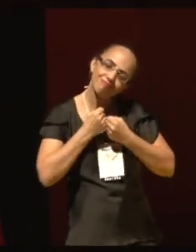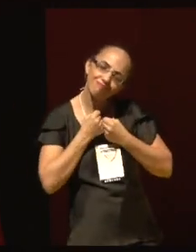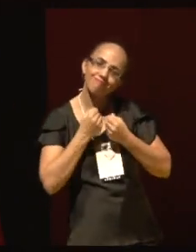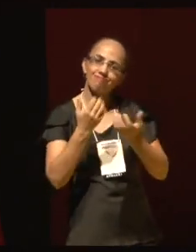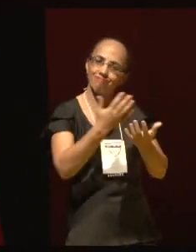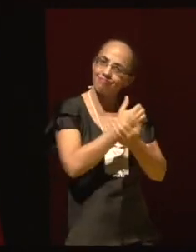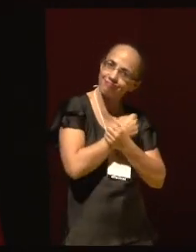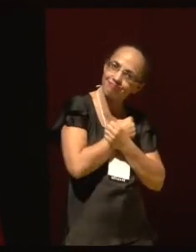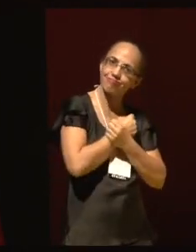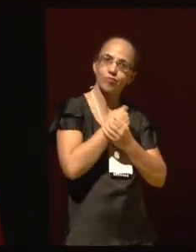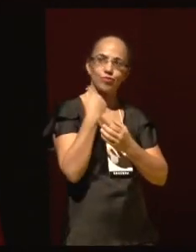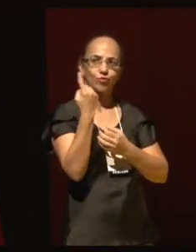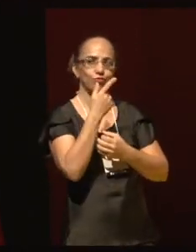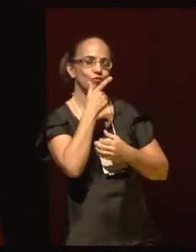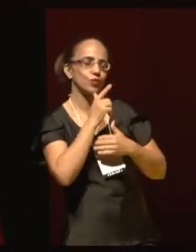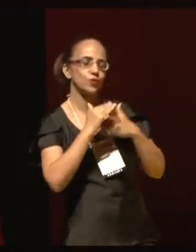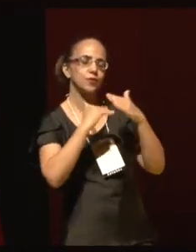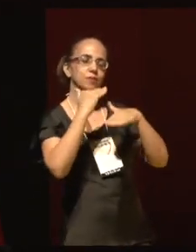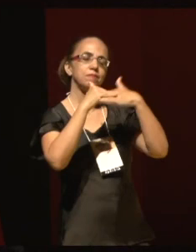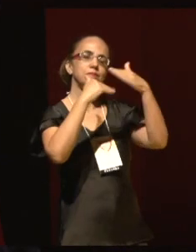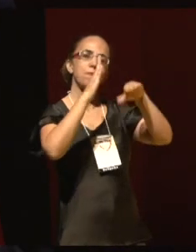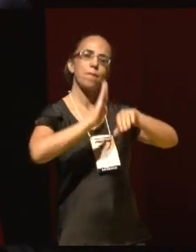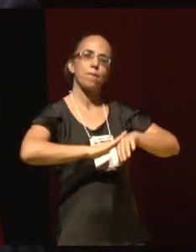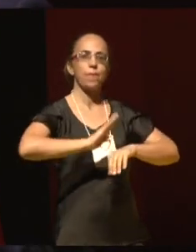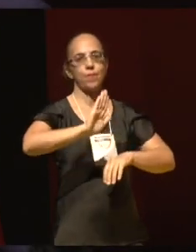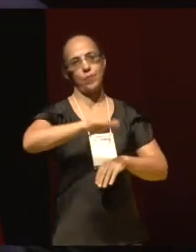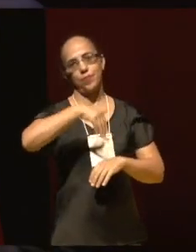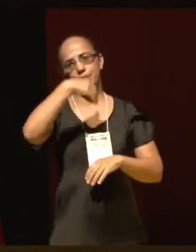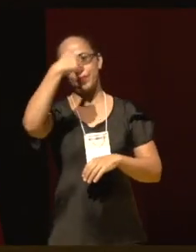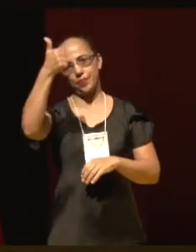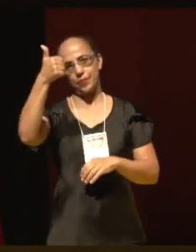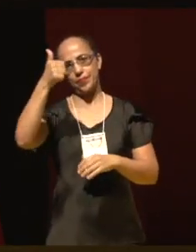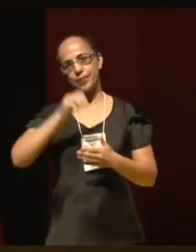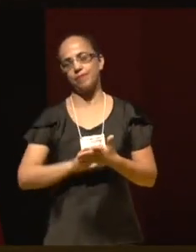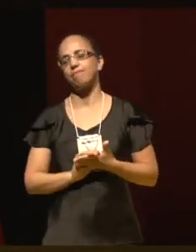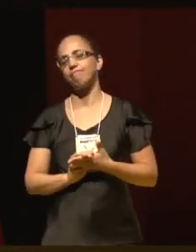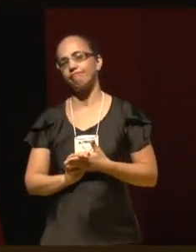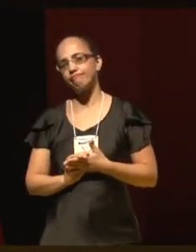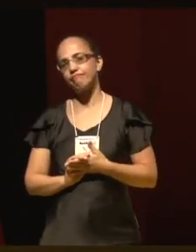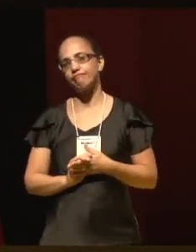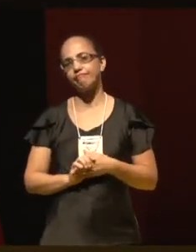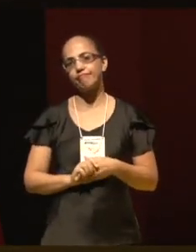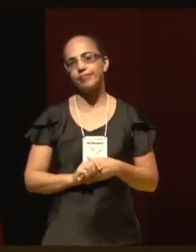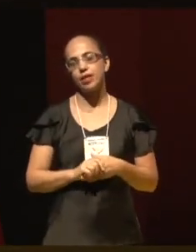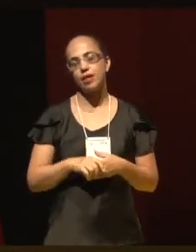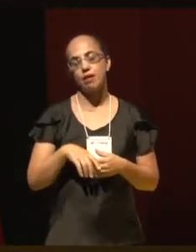Só o amor é o caminho de segurança para solucionar o transtorno.